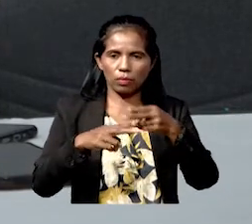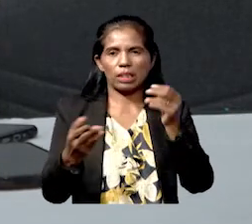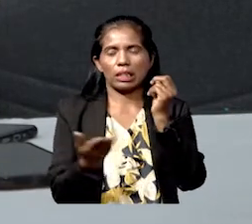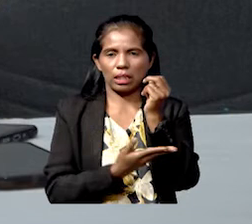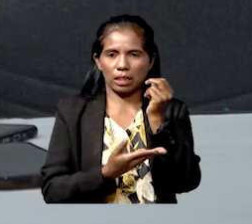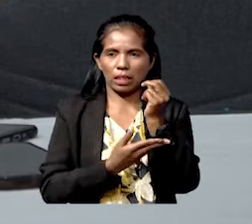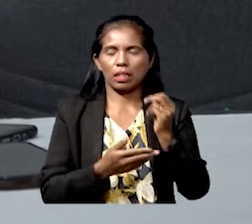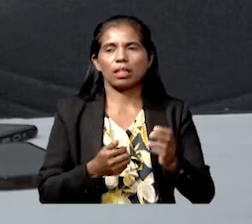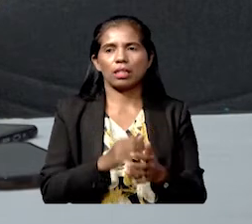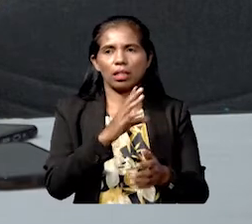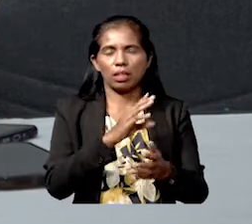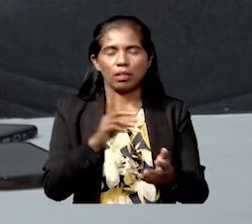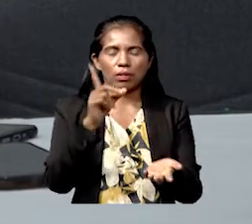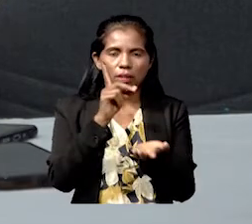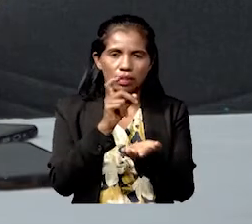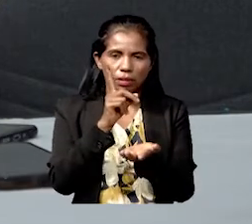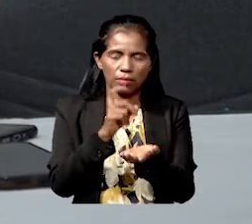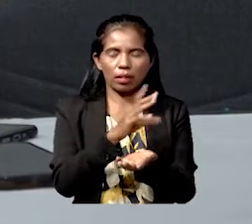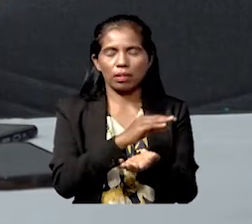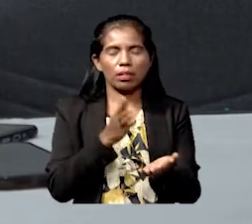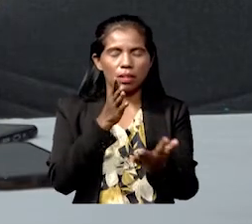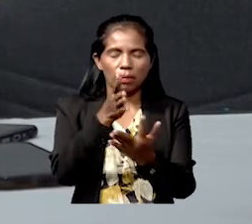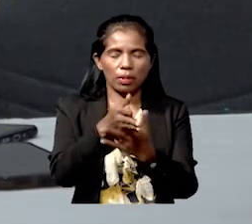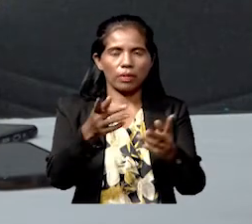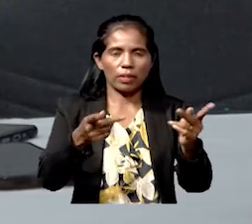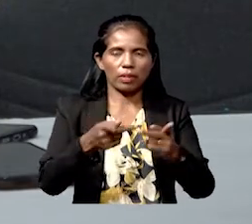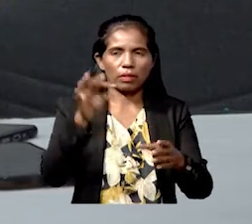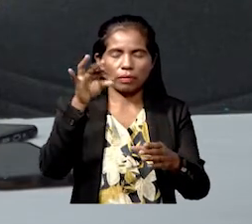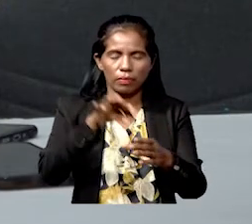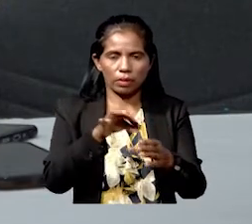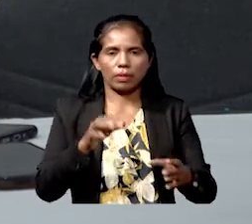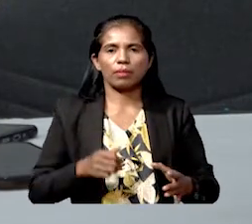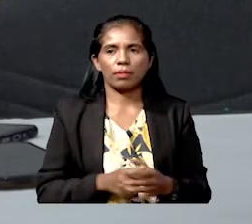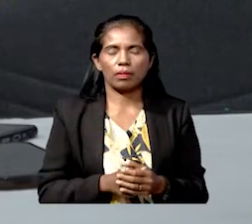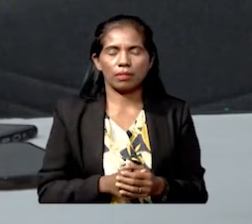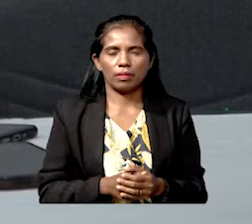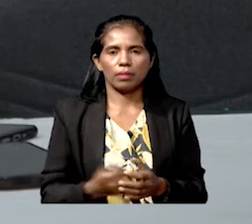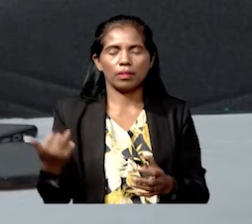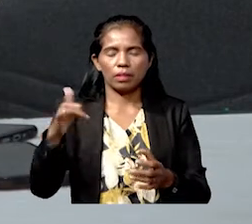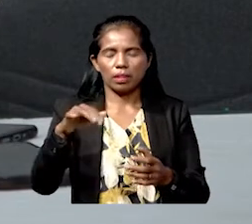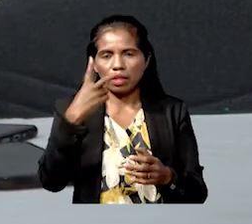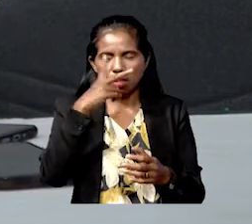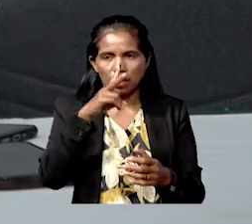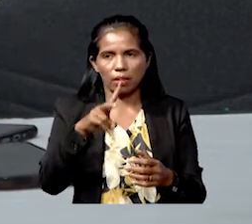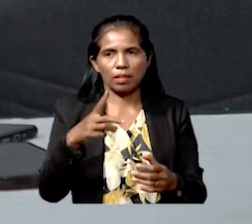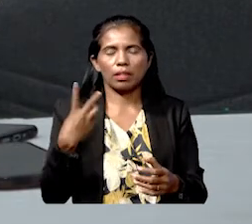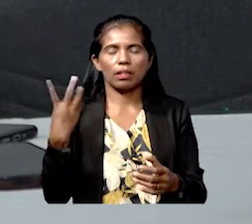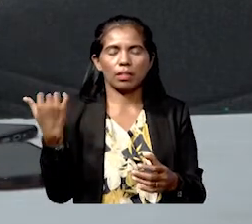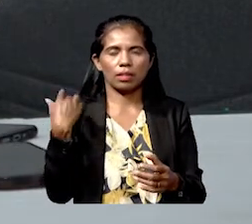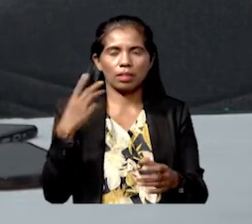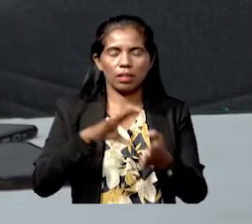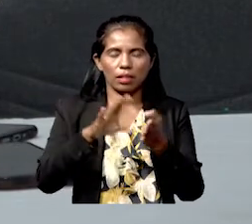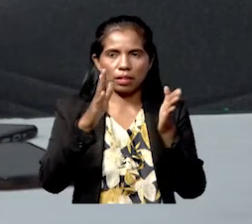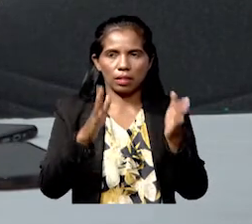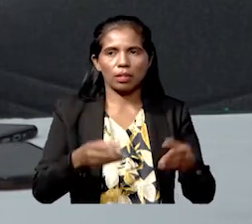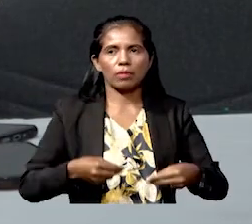mos kamera sira tama ia centro votação. Mas parece descuido de controla sira balu pronto. E tani eleitor sira balu depois